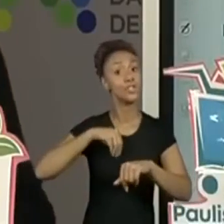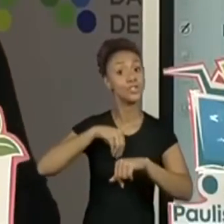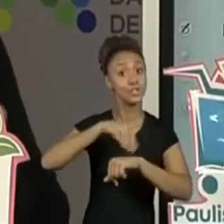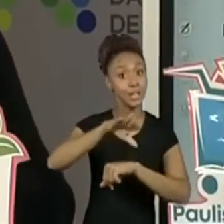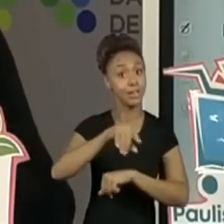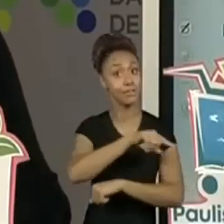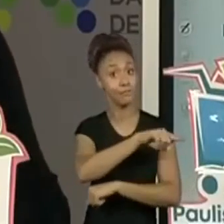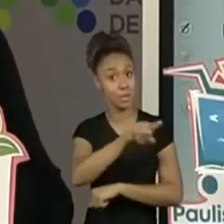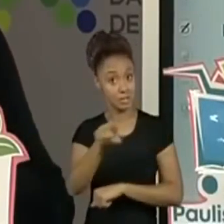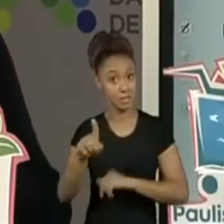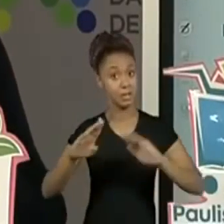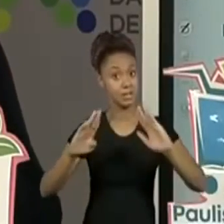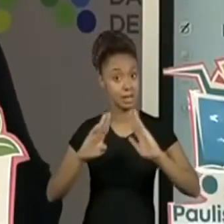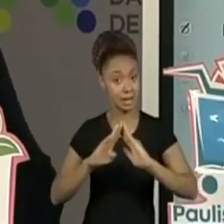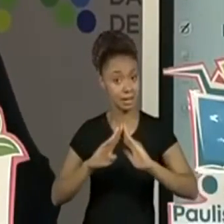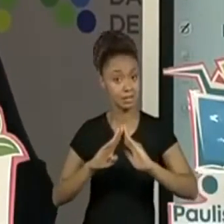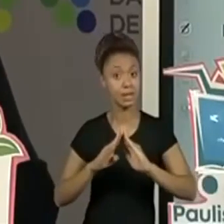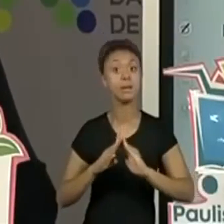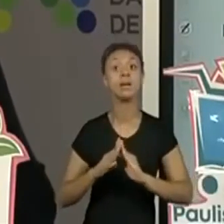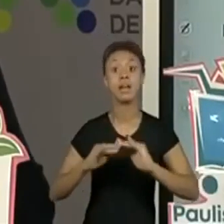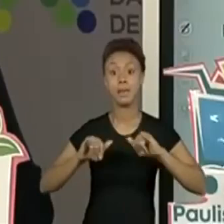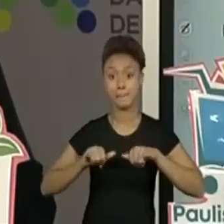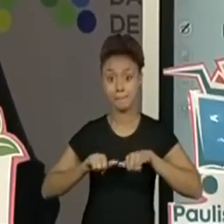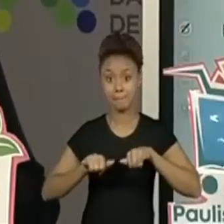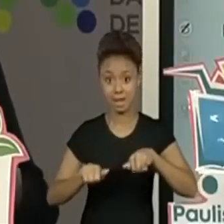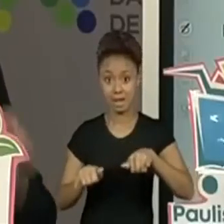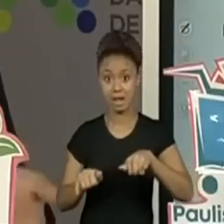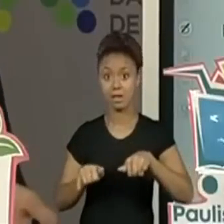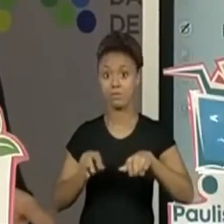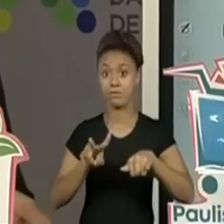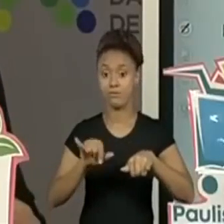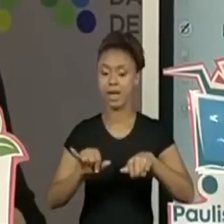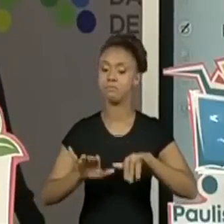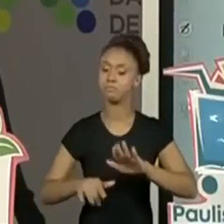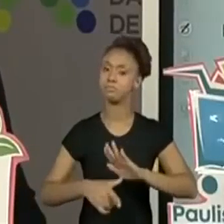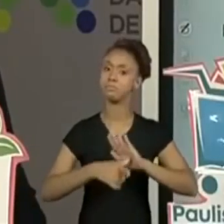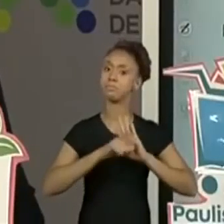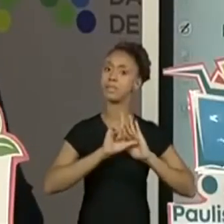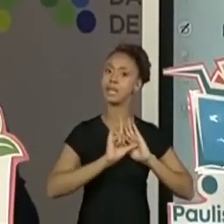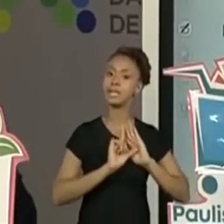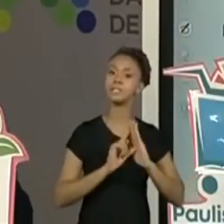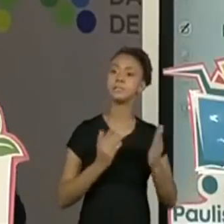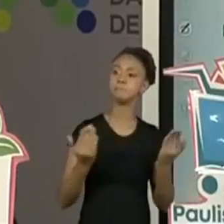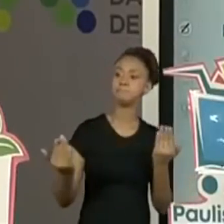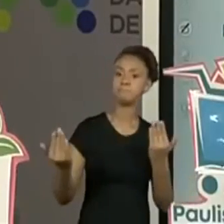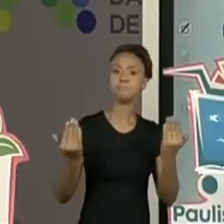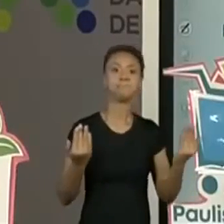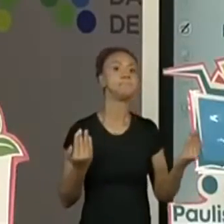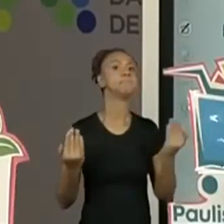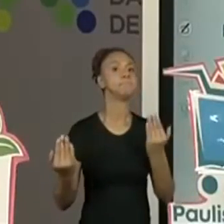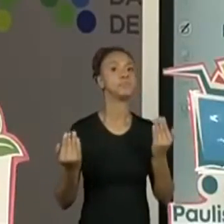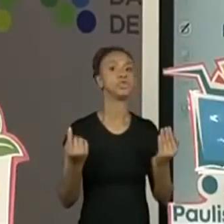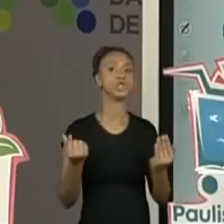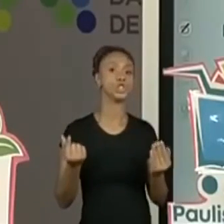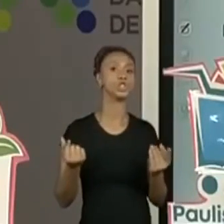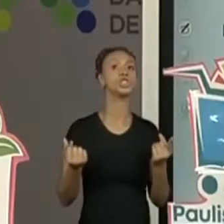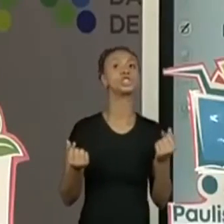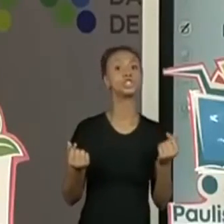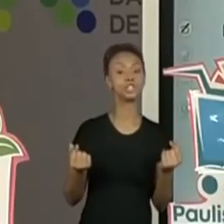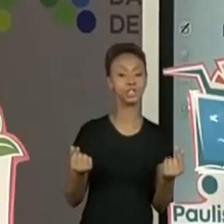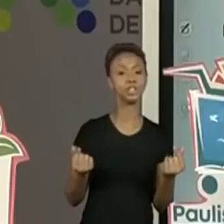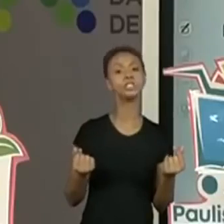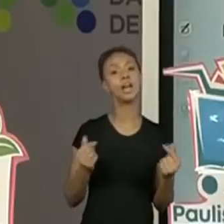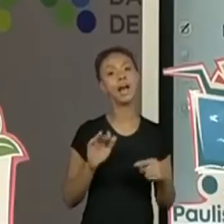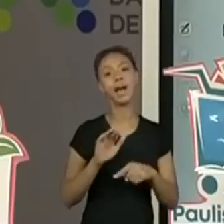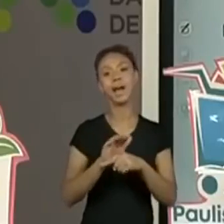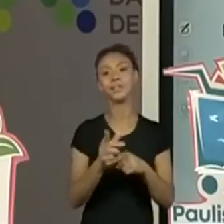aí em casa, antes de efetuarem as compras, fazerem também essa pesquisa, essa comparação de preços, a fim